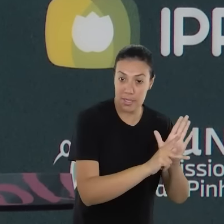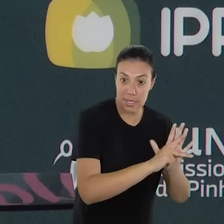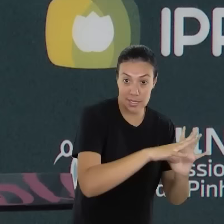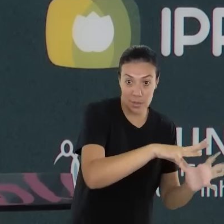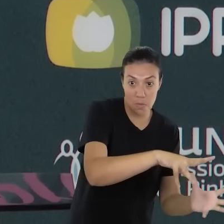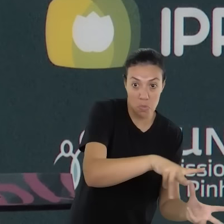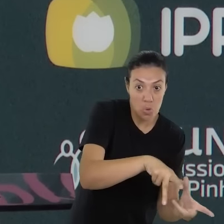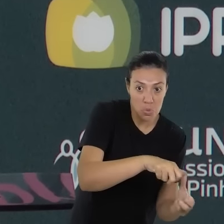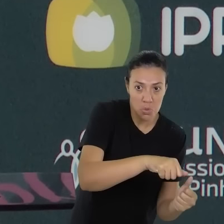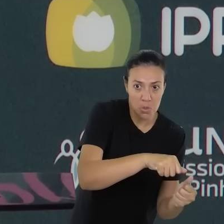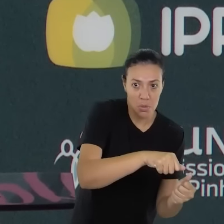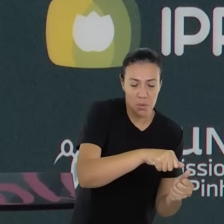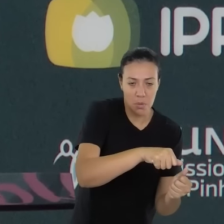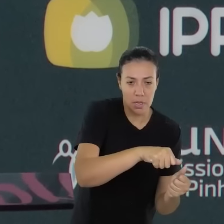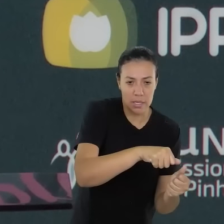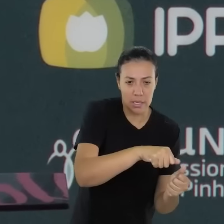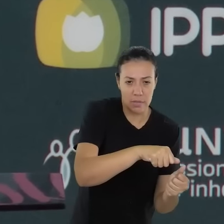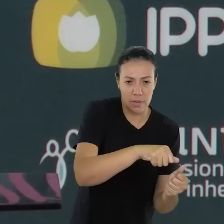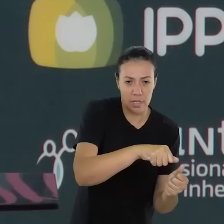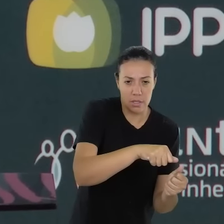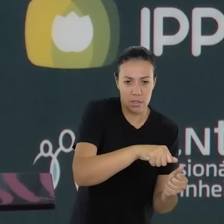Como todavia não sois do mundo,